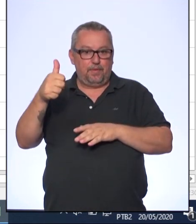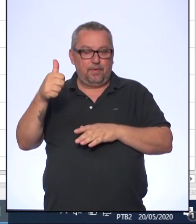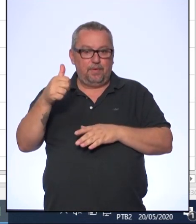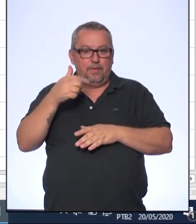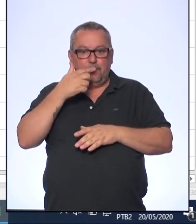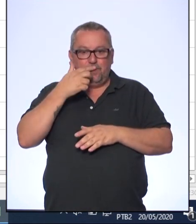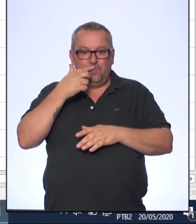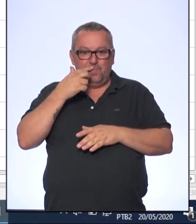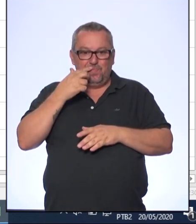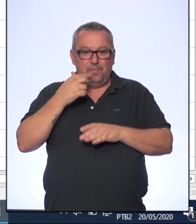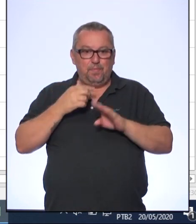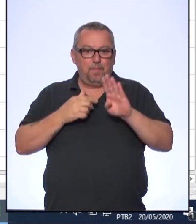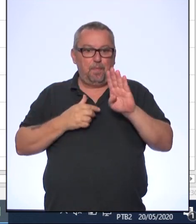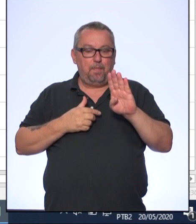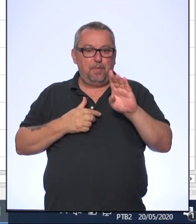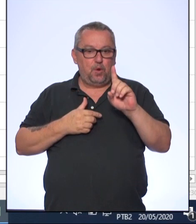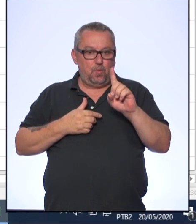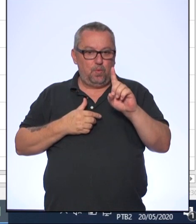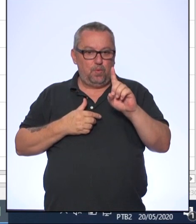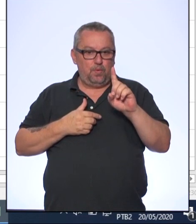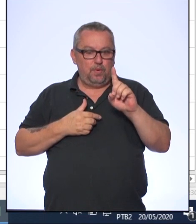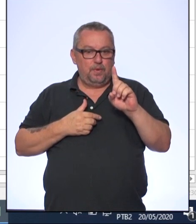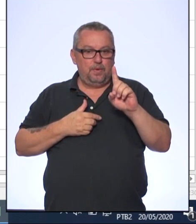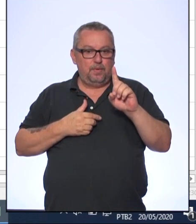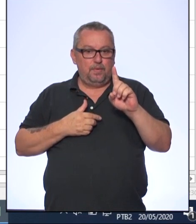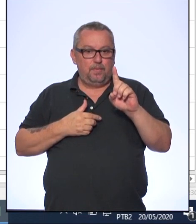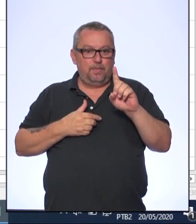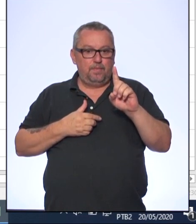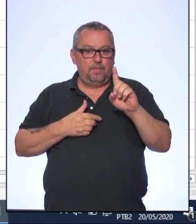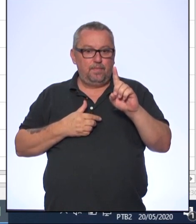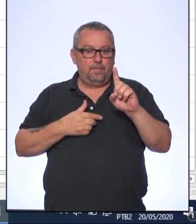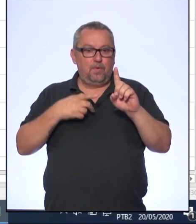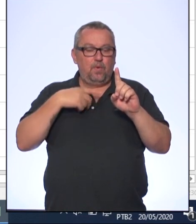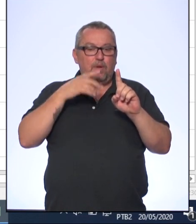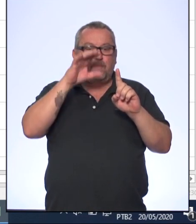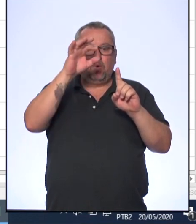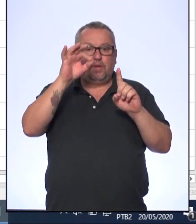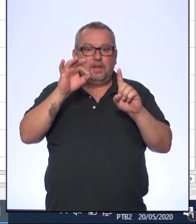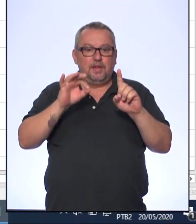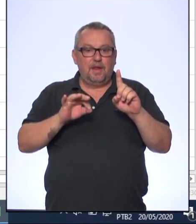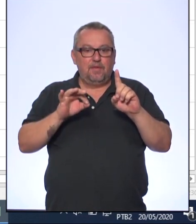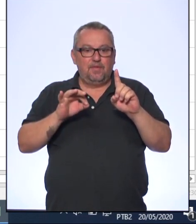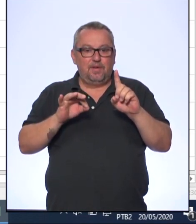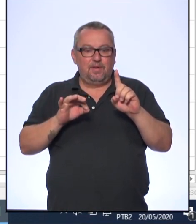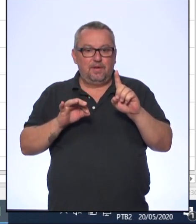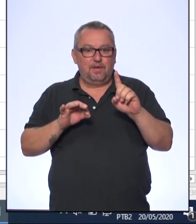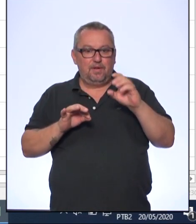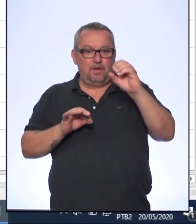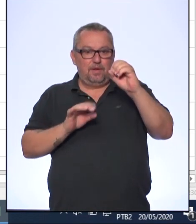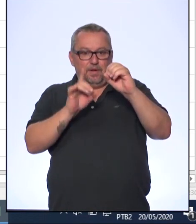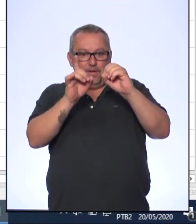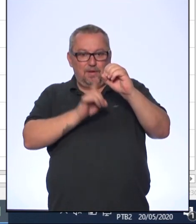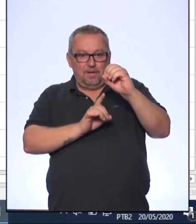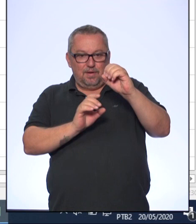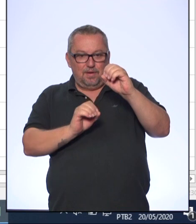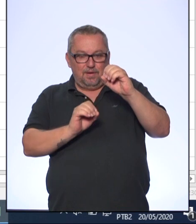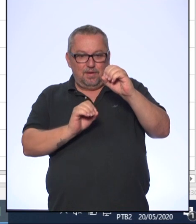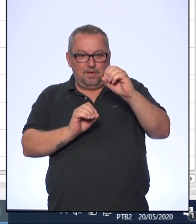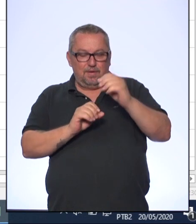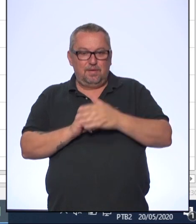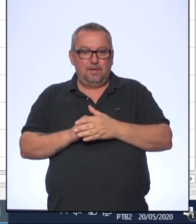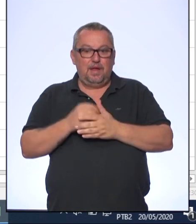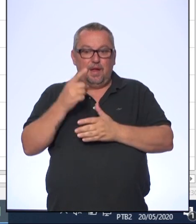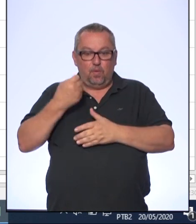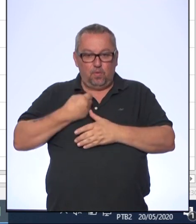venho, seleciono o que eu quero, beleza. Eu quero a porcentagem. O que é a porcentagem? É um número dividido pelo